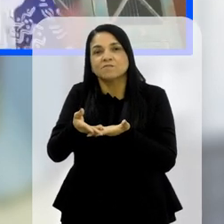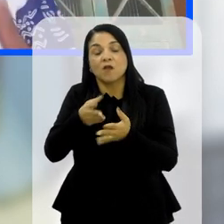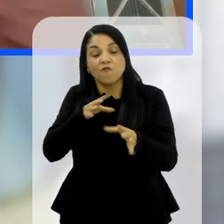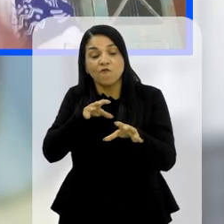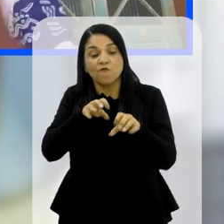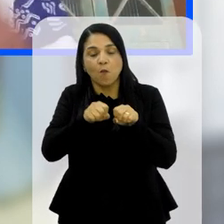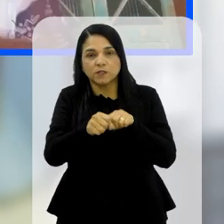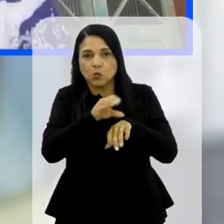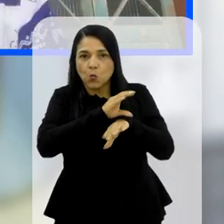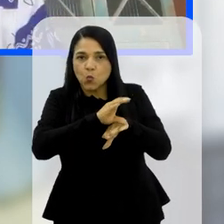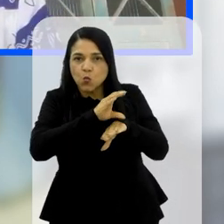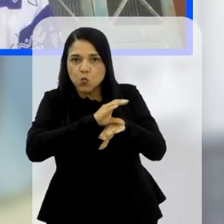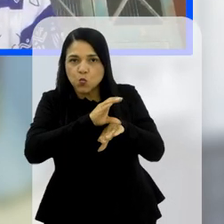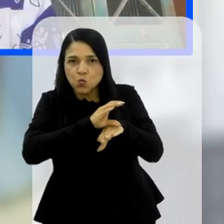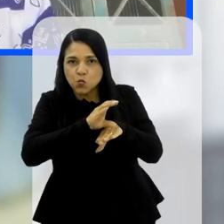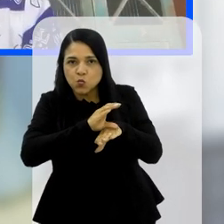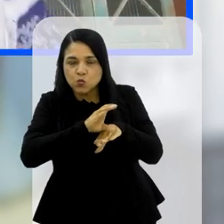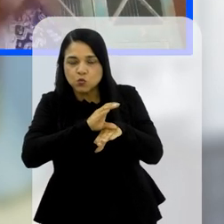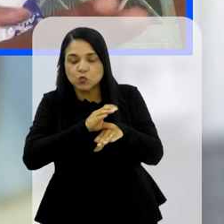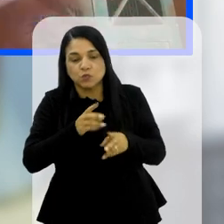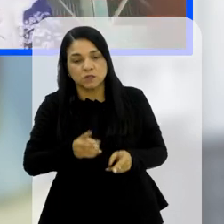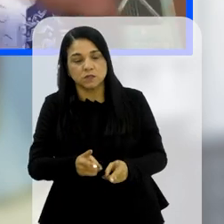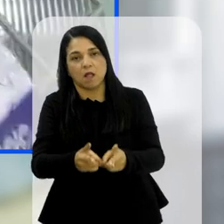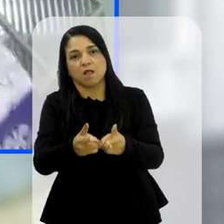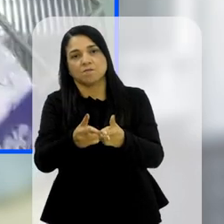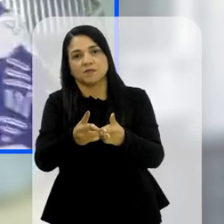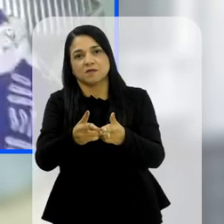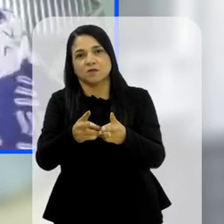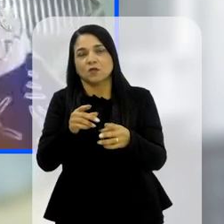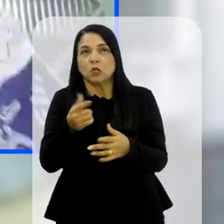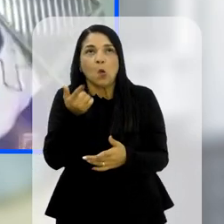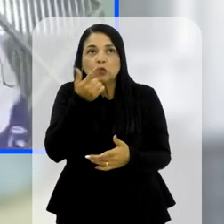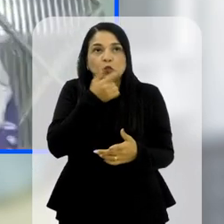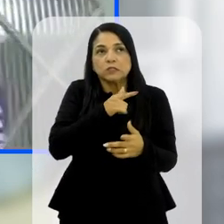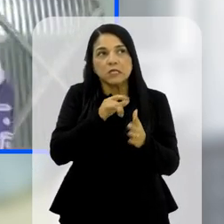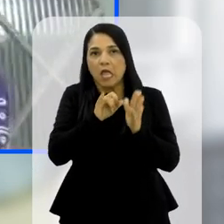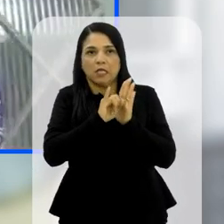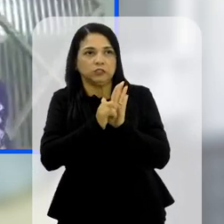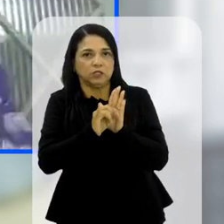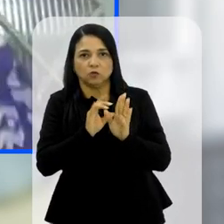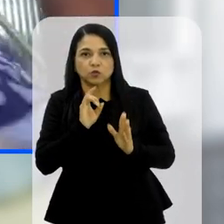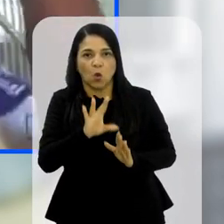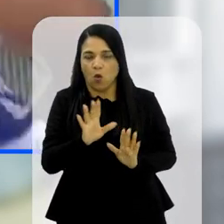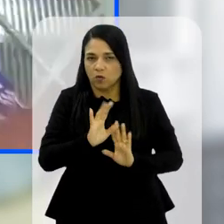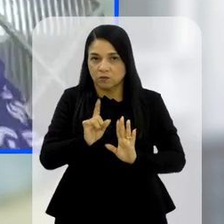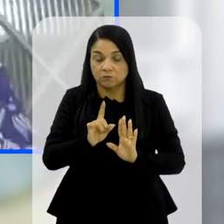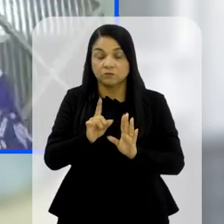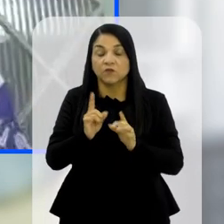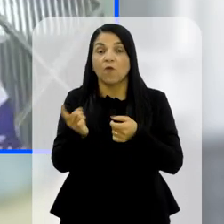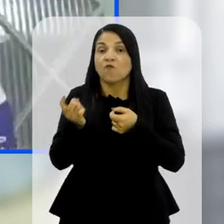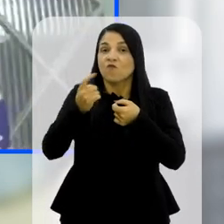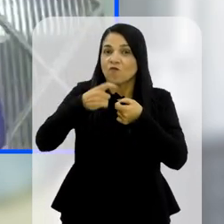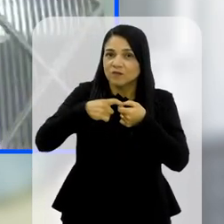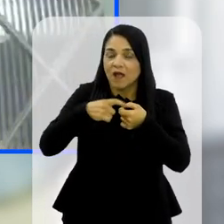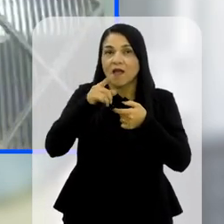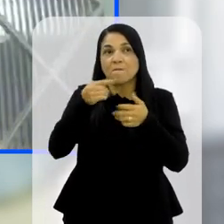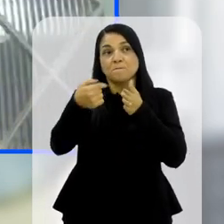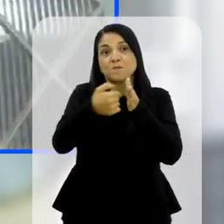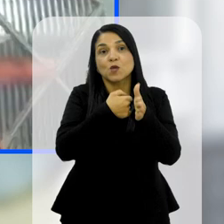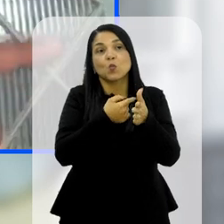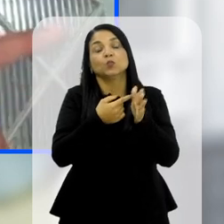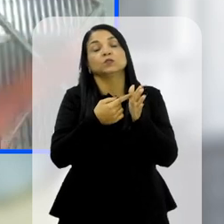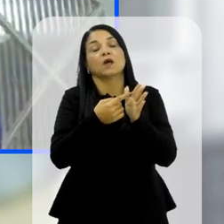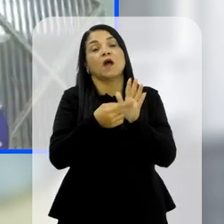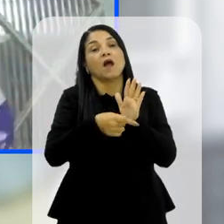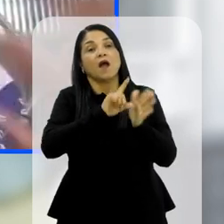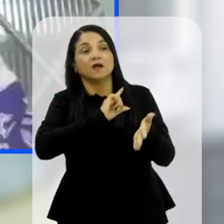com que essa formação seja contínua, não só quando a gente consiga algum tipo de edital. Voltaria àquele ponto que a gente estava falando